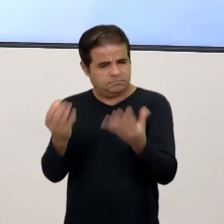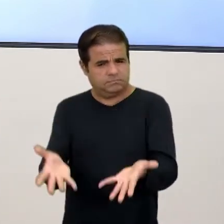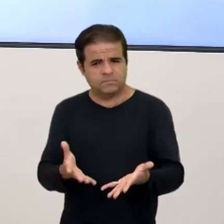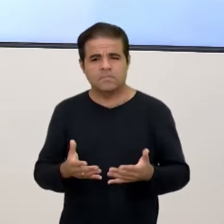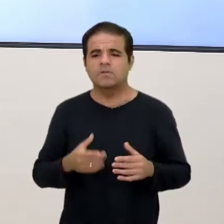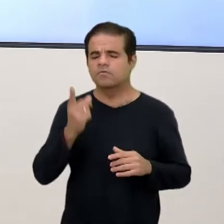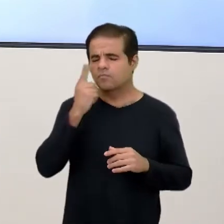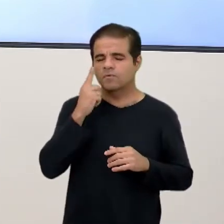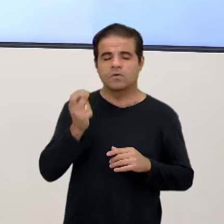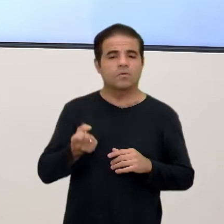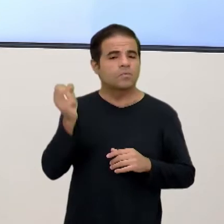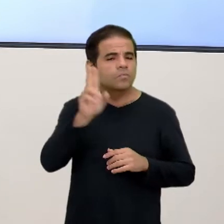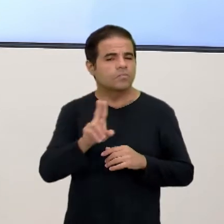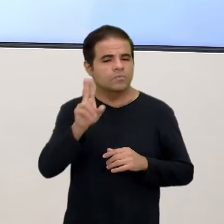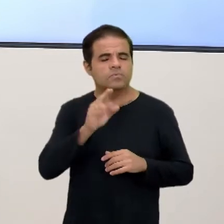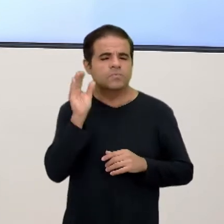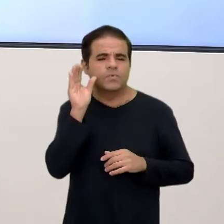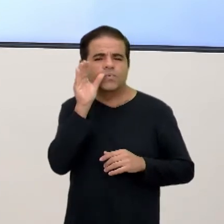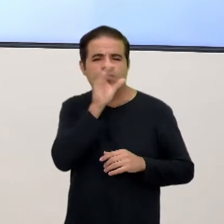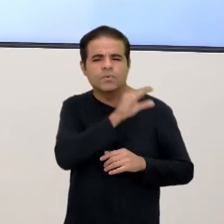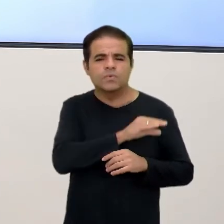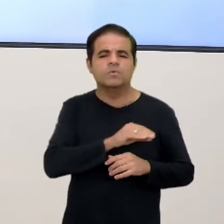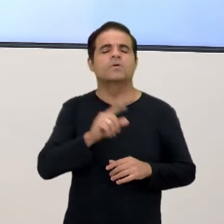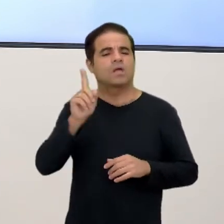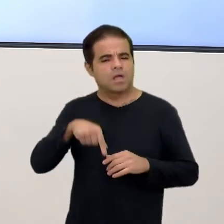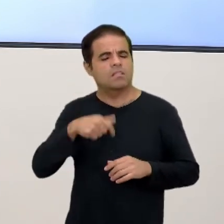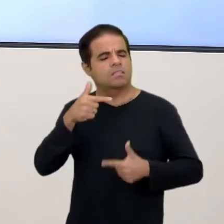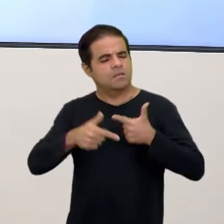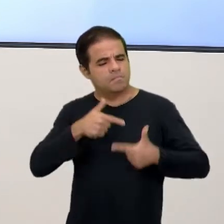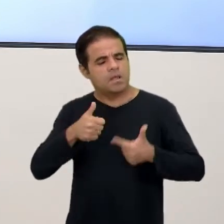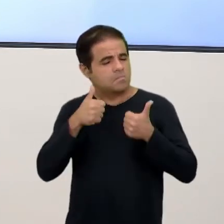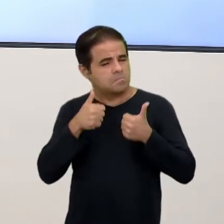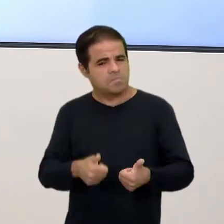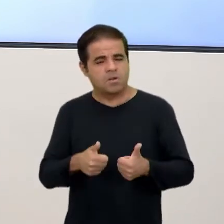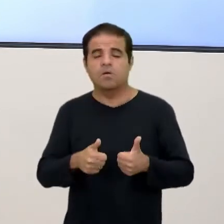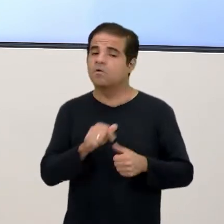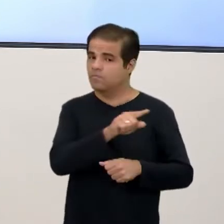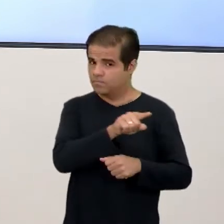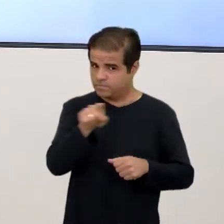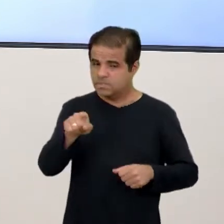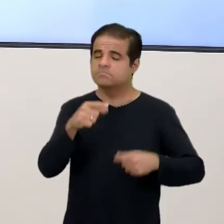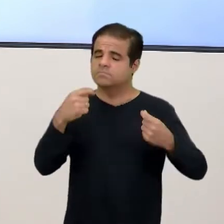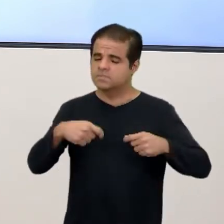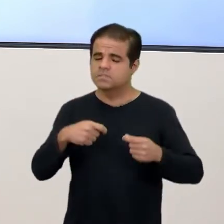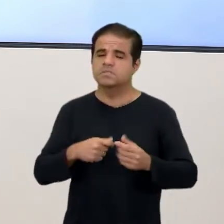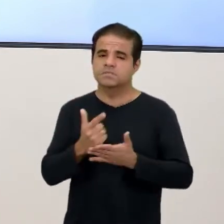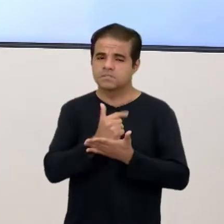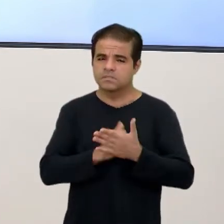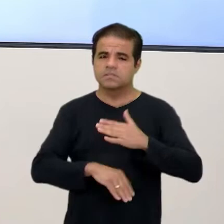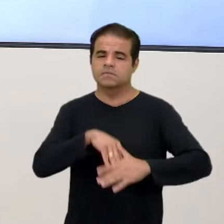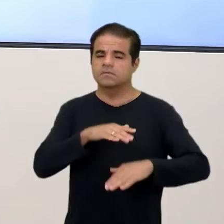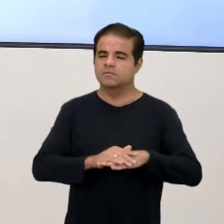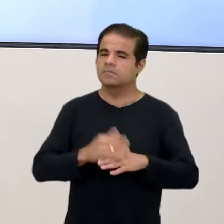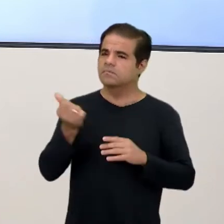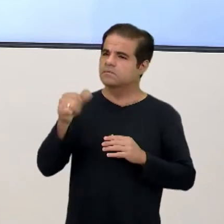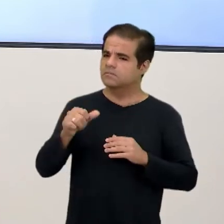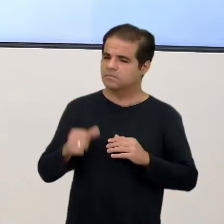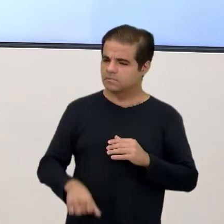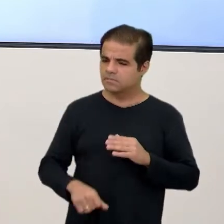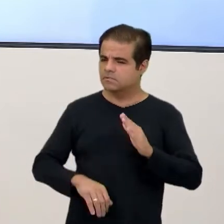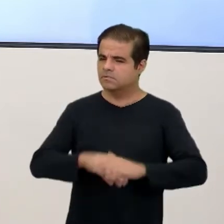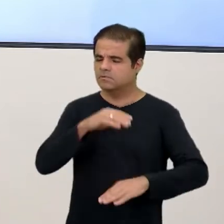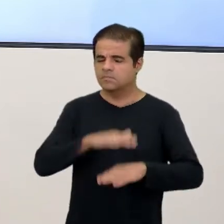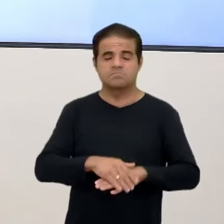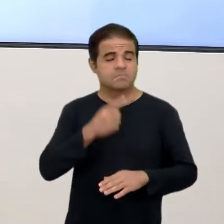usa só para aquecer a água e se faz um bom trabalho, tá bom? Então, vocês têm que fazer este protótipo e avaliar para ver se isso dá certo